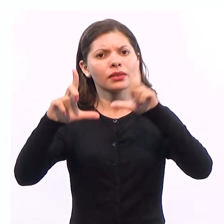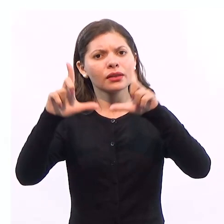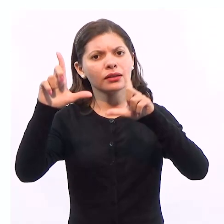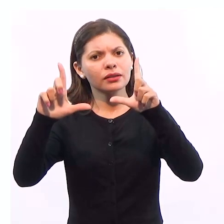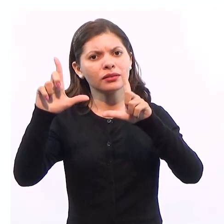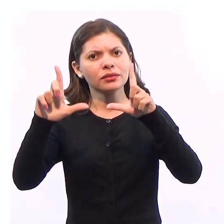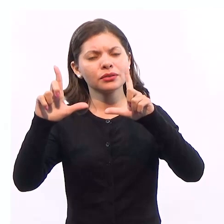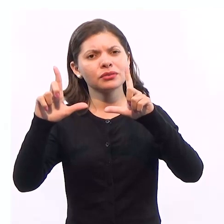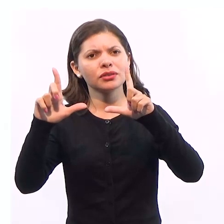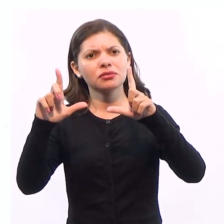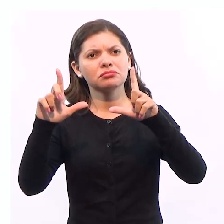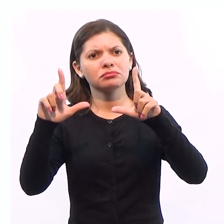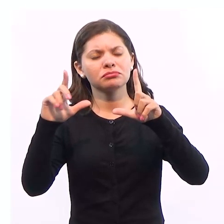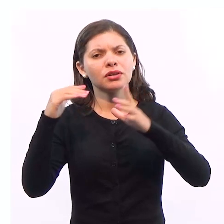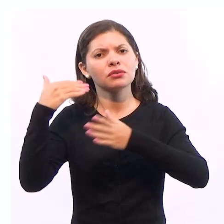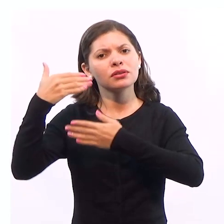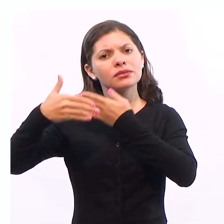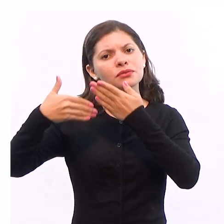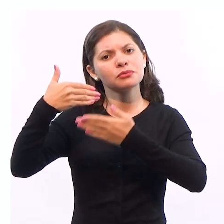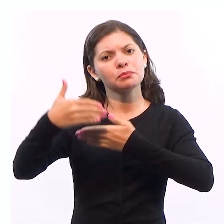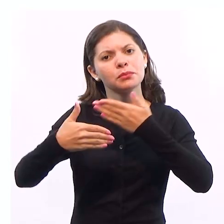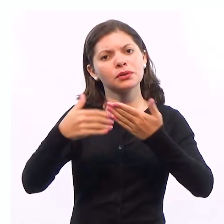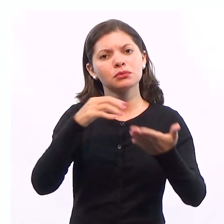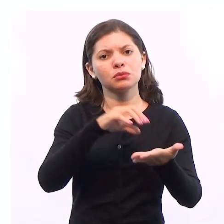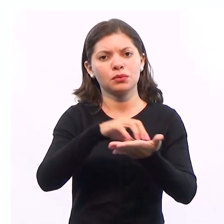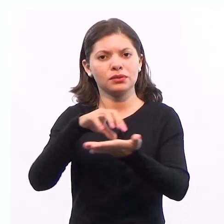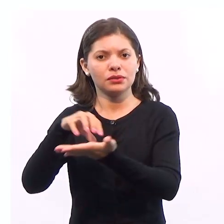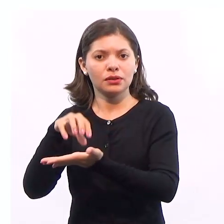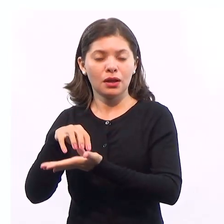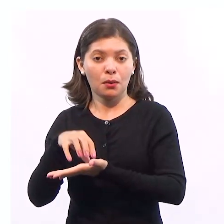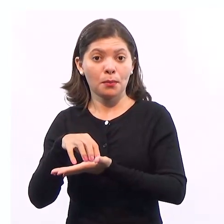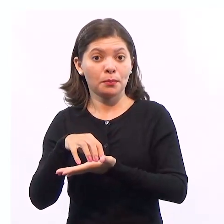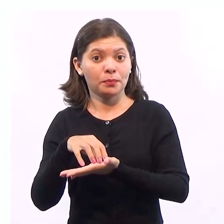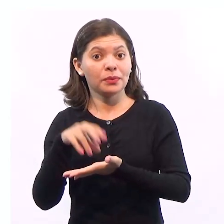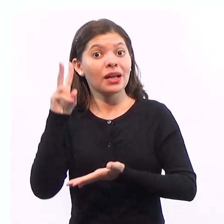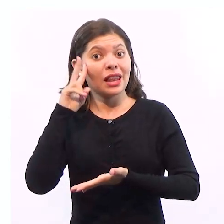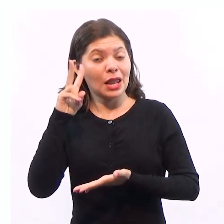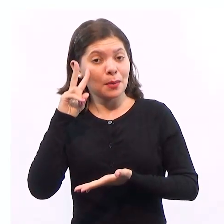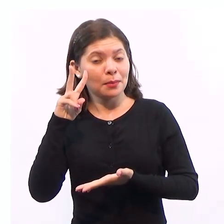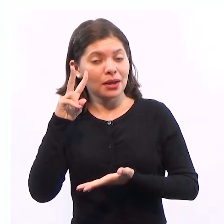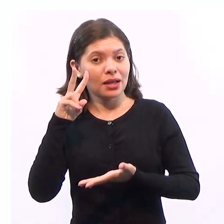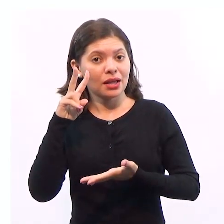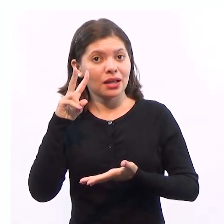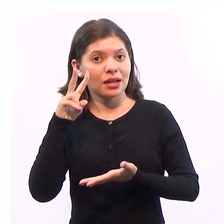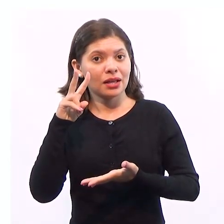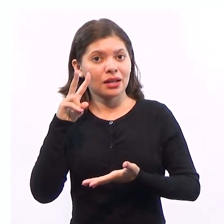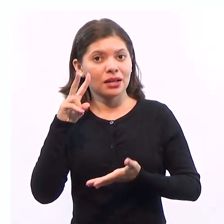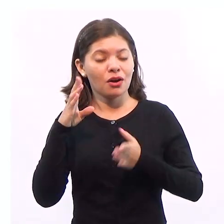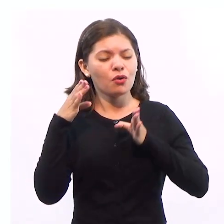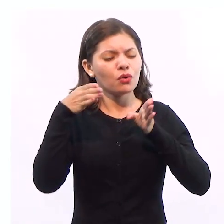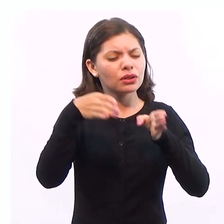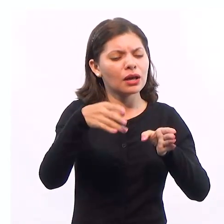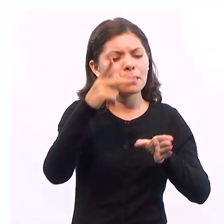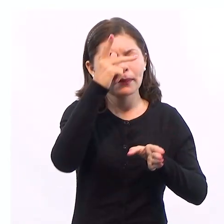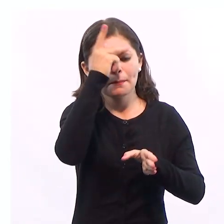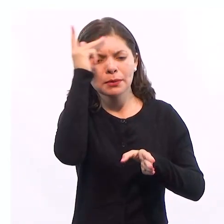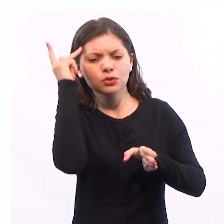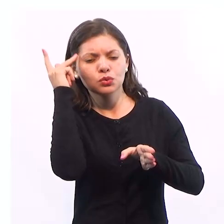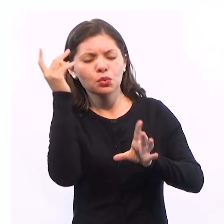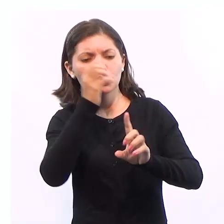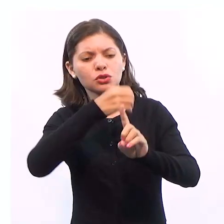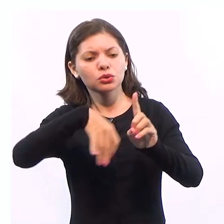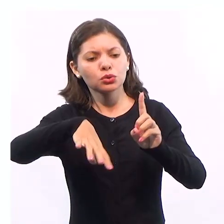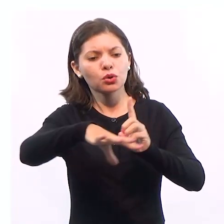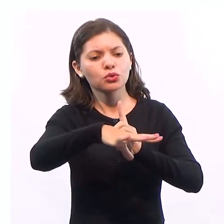teoria do desenvolvimento organizacional. Pensamento voltado para as pessoas, lembra lá? Sócio, tá? E não somente para